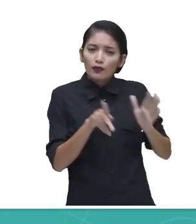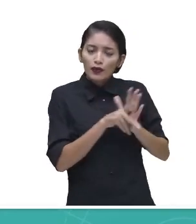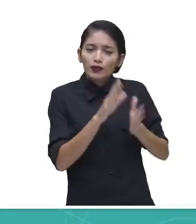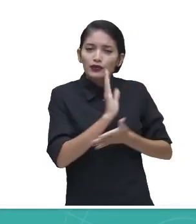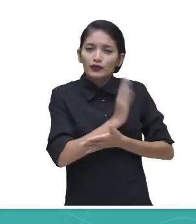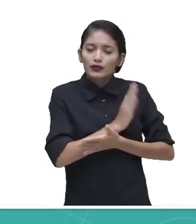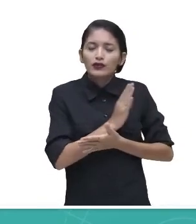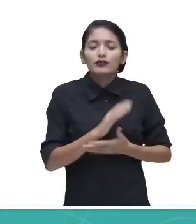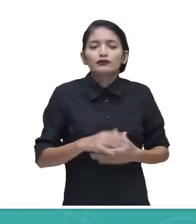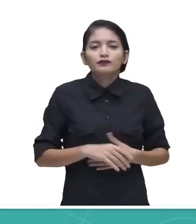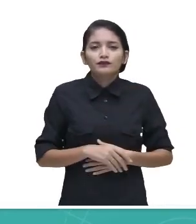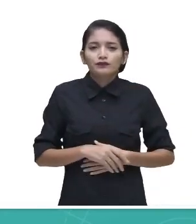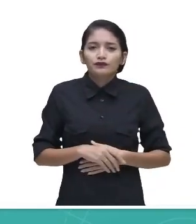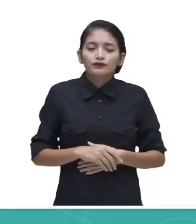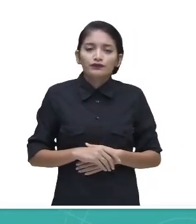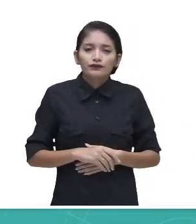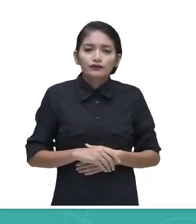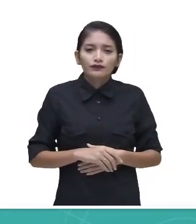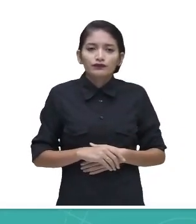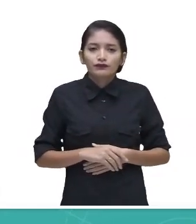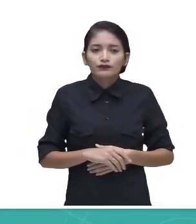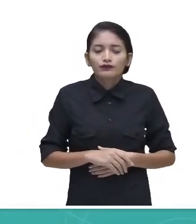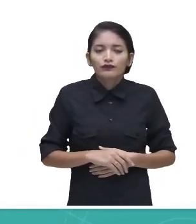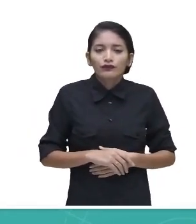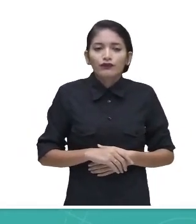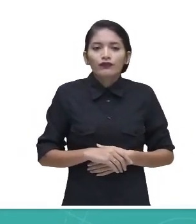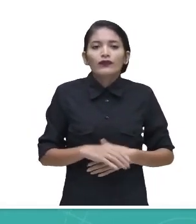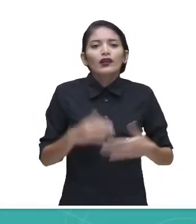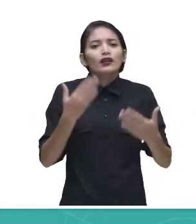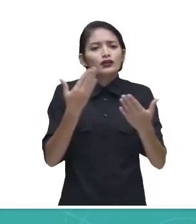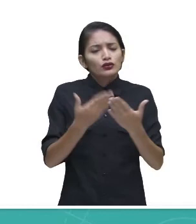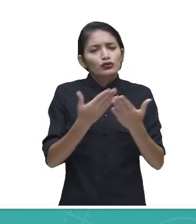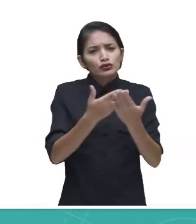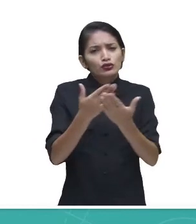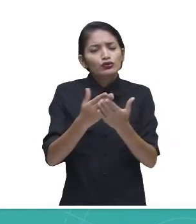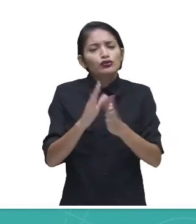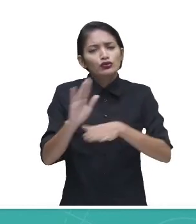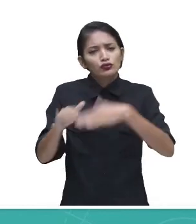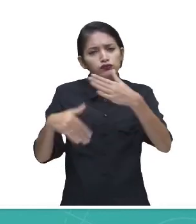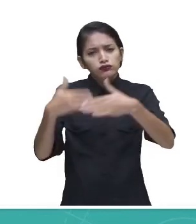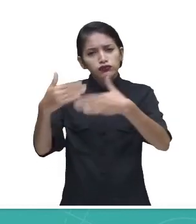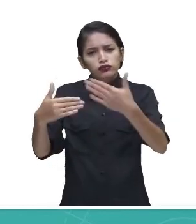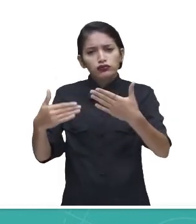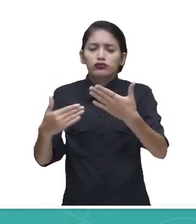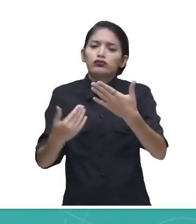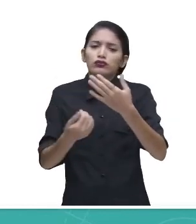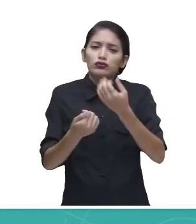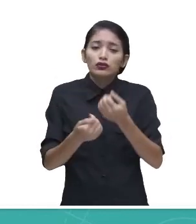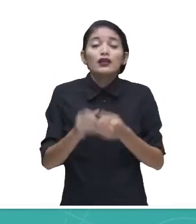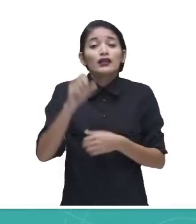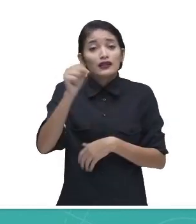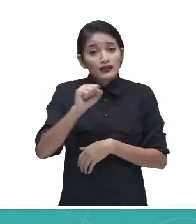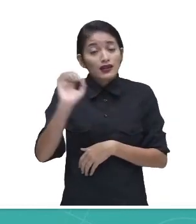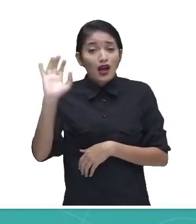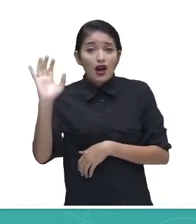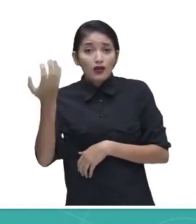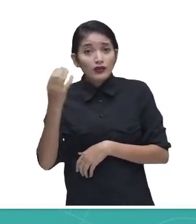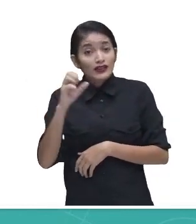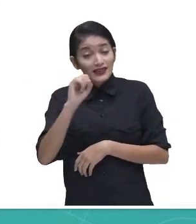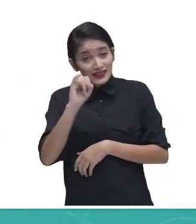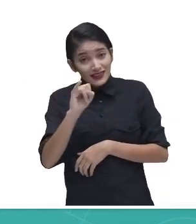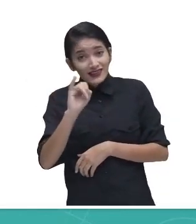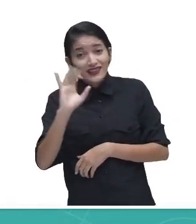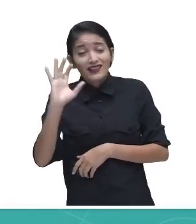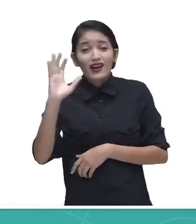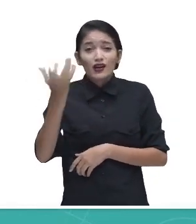analisar aqui as nossas alternativas. Estudo do processo, né, é funcionamento. Então, se é